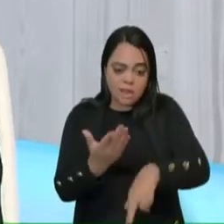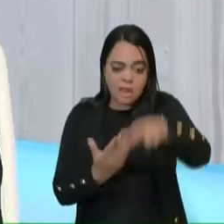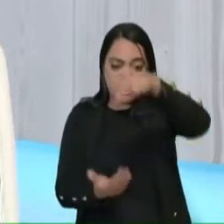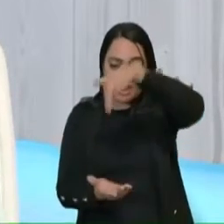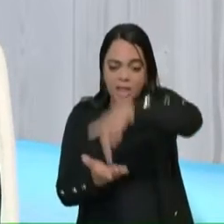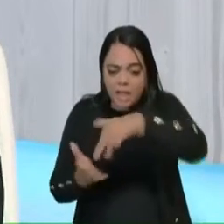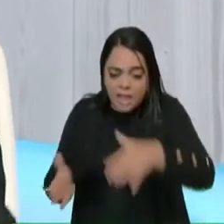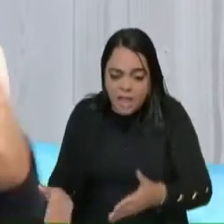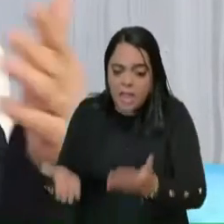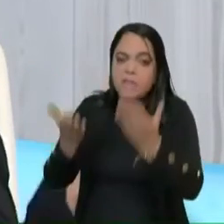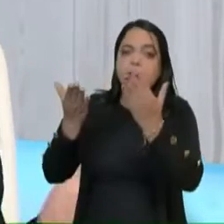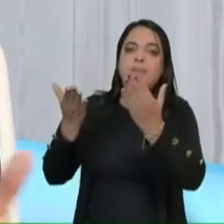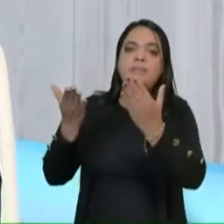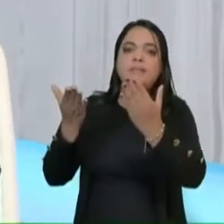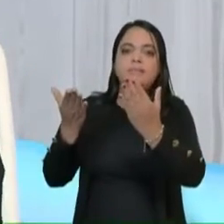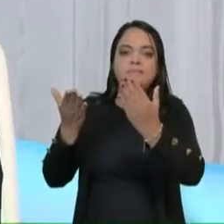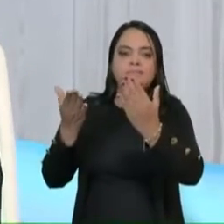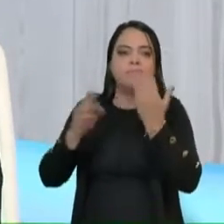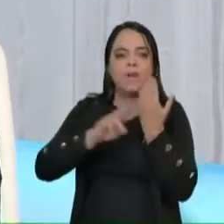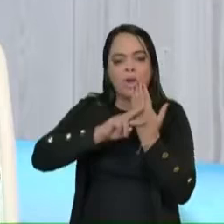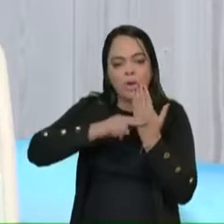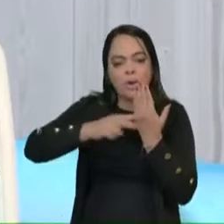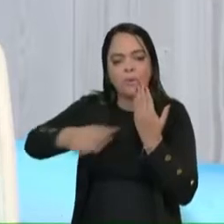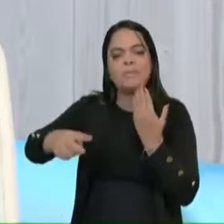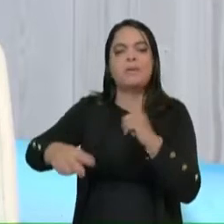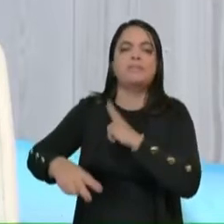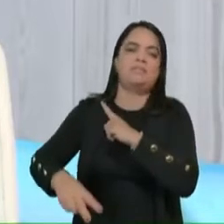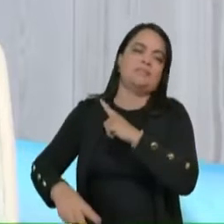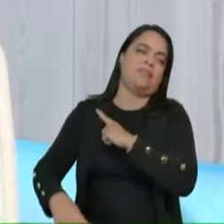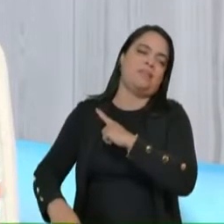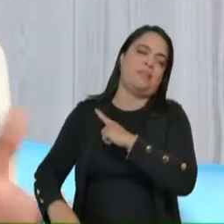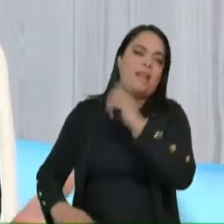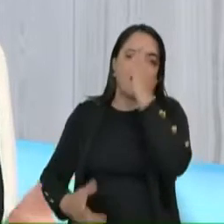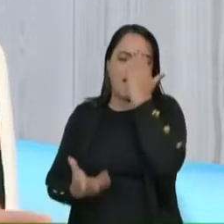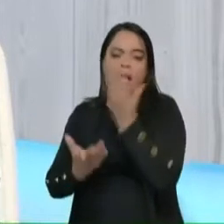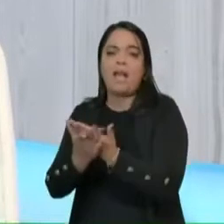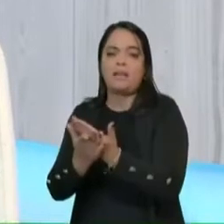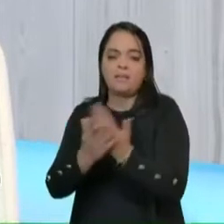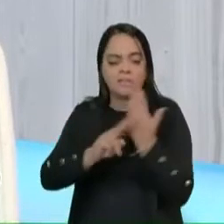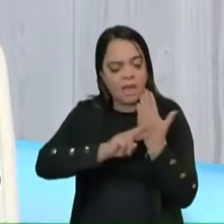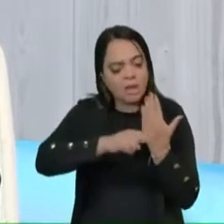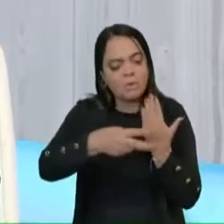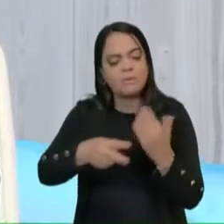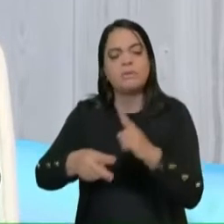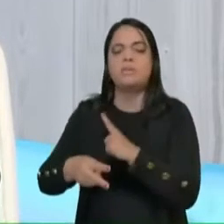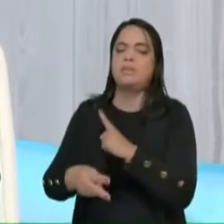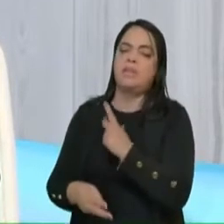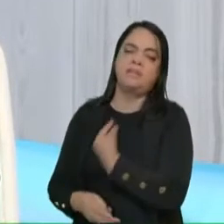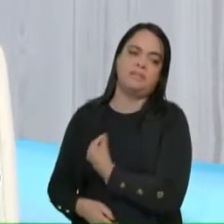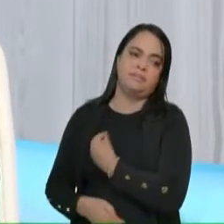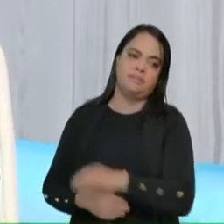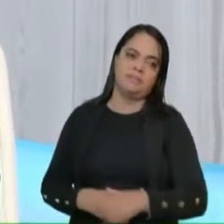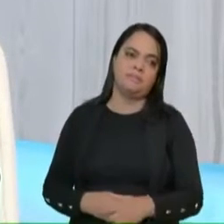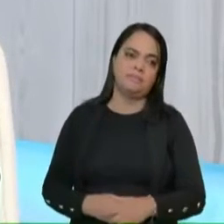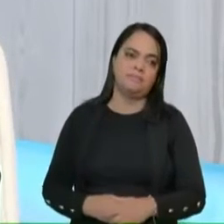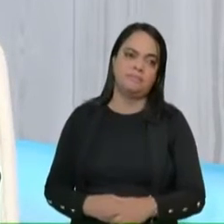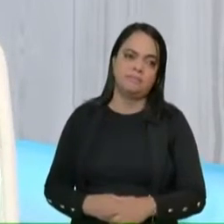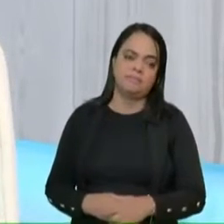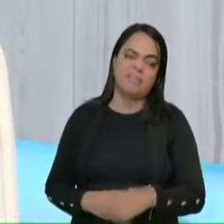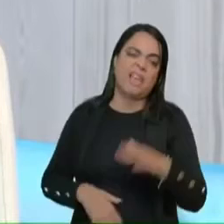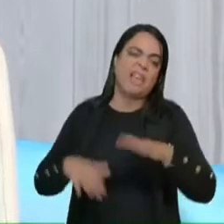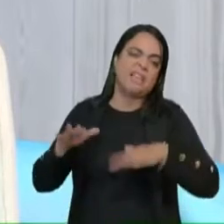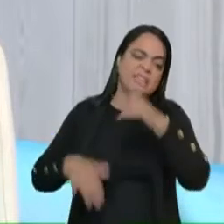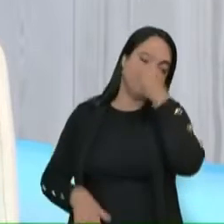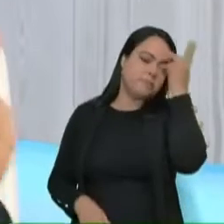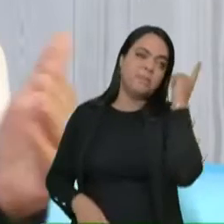então né Tem consequências o acreditar gera consequências pra vida então Eh Às vezes as